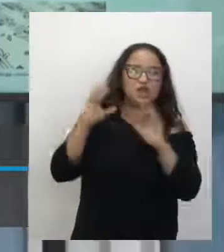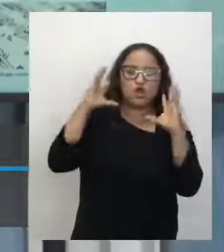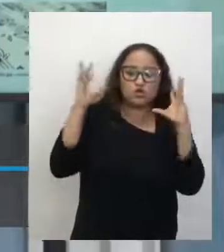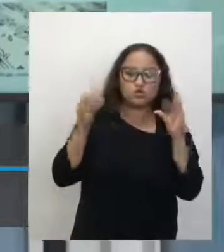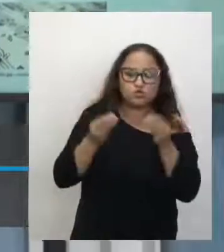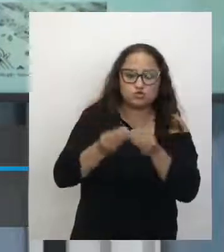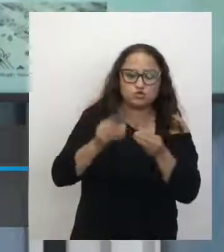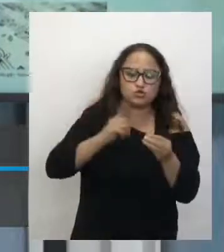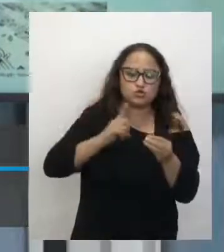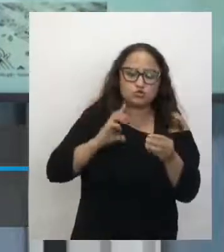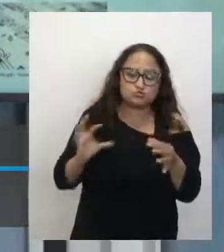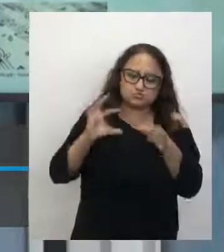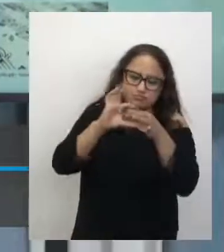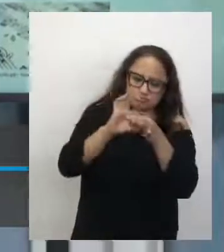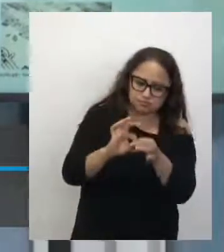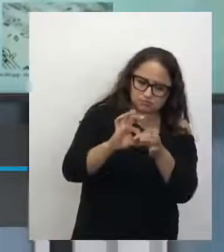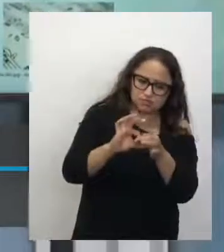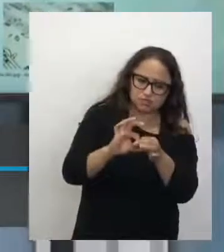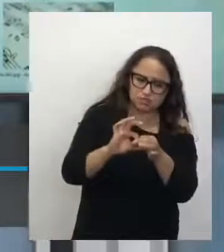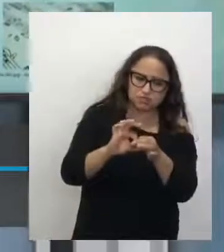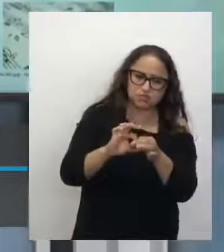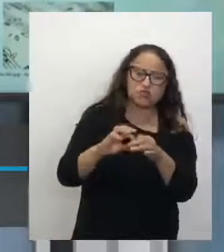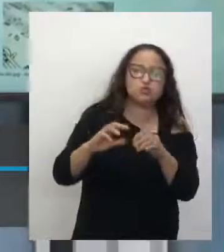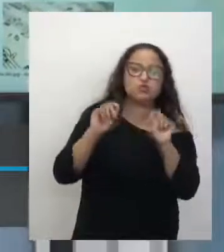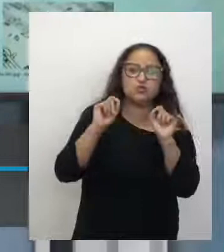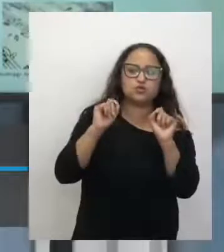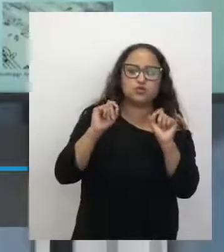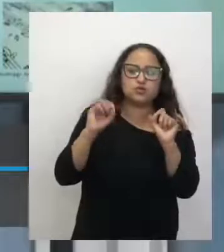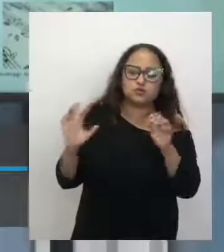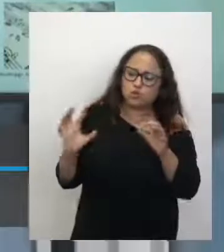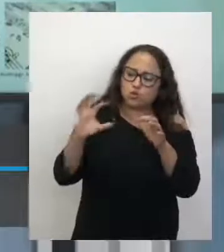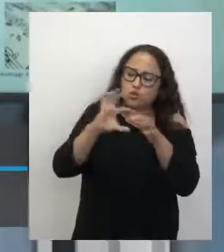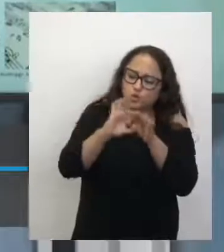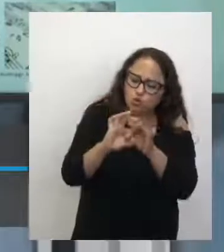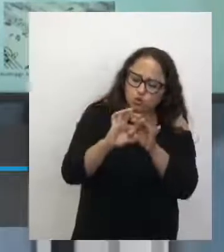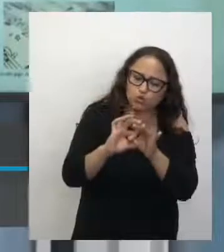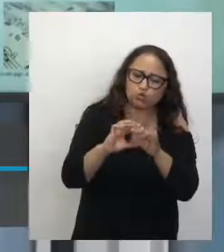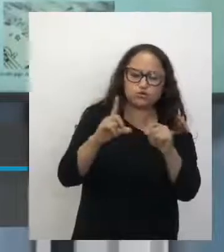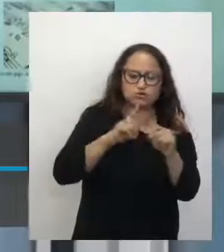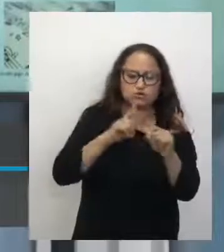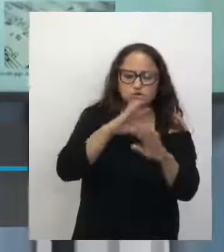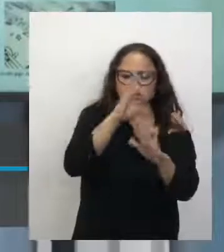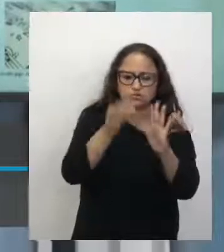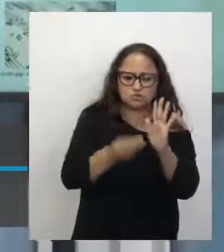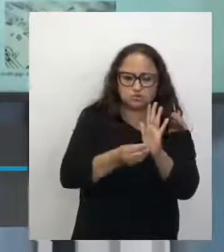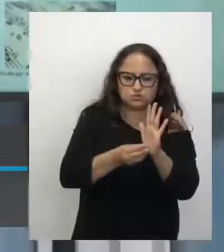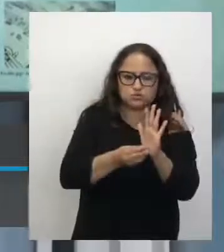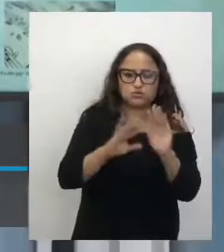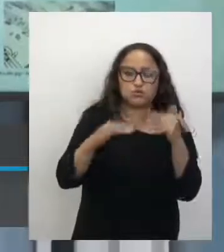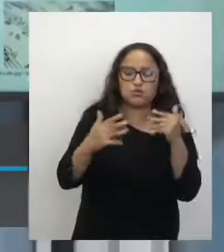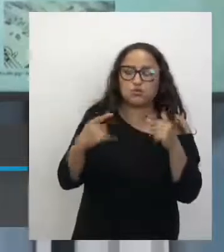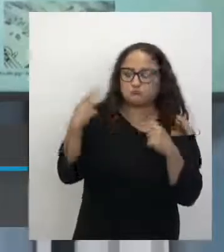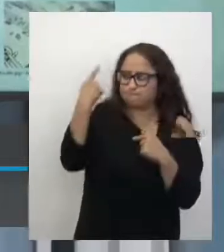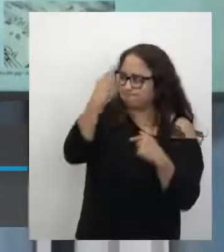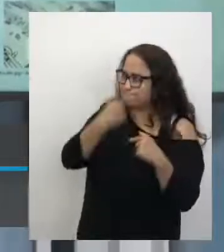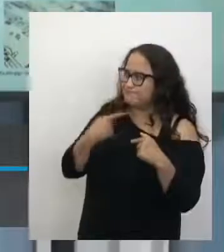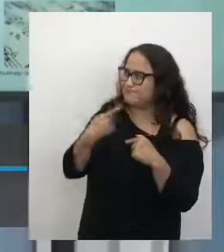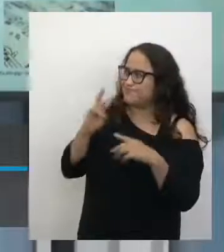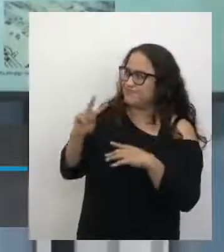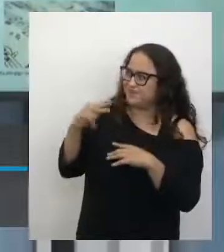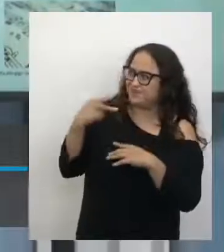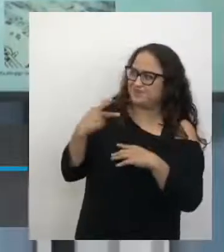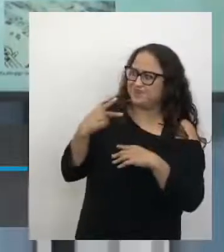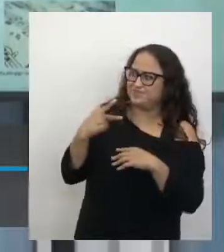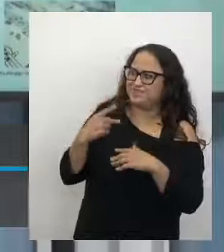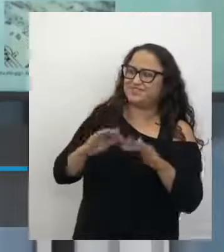aqui está interligado, né? Fazendo parte de um único conjunto, né? De um todo, né? Quando eu olho para a minha cabeça, né? Como vocês olham para a cabeça